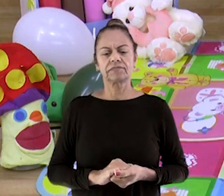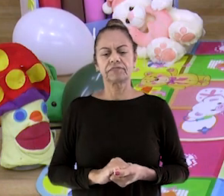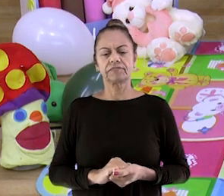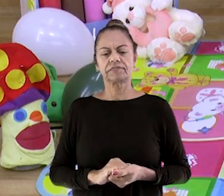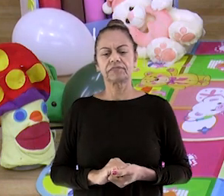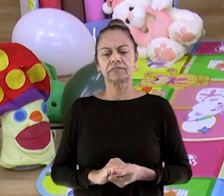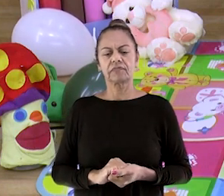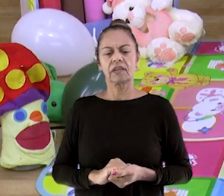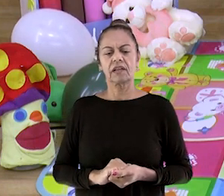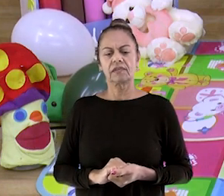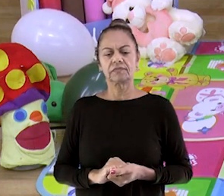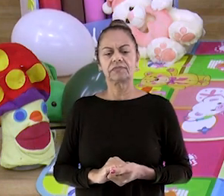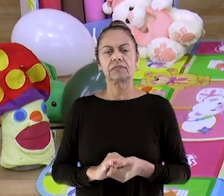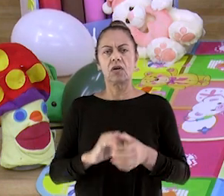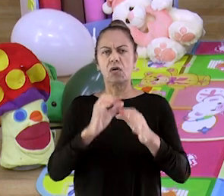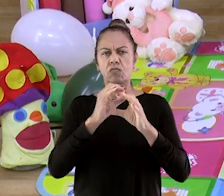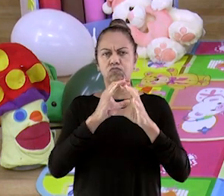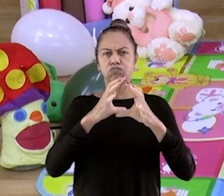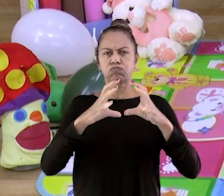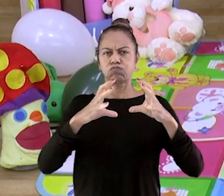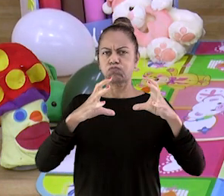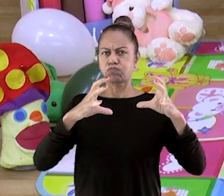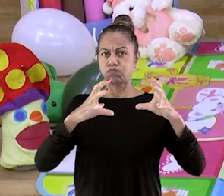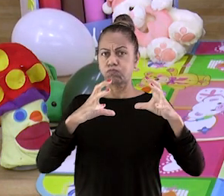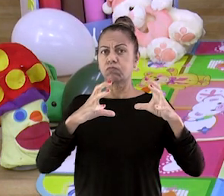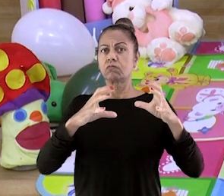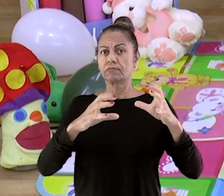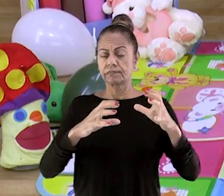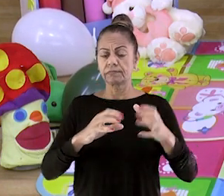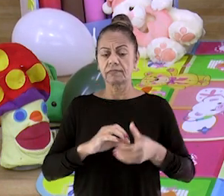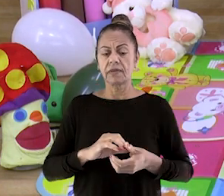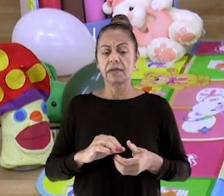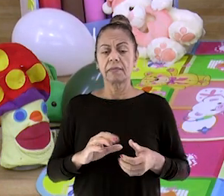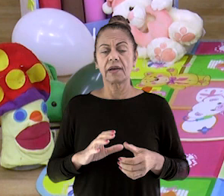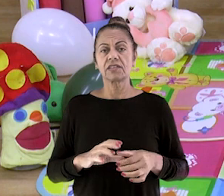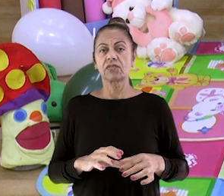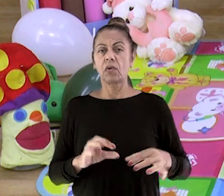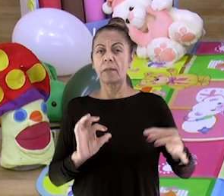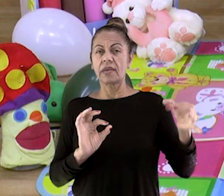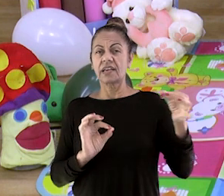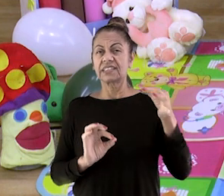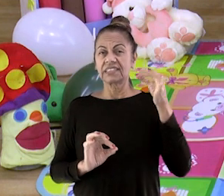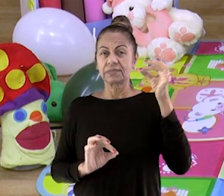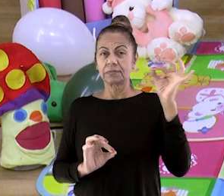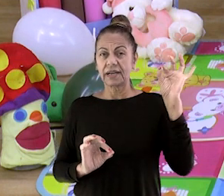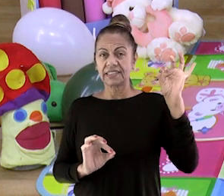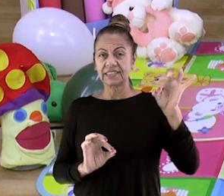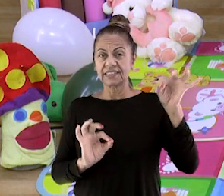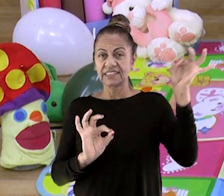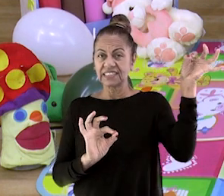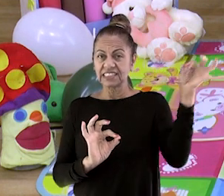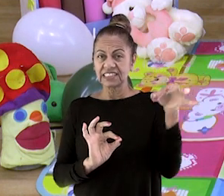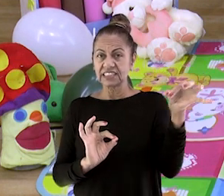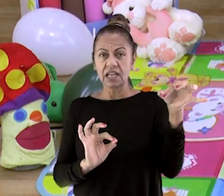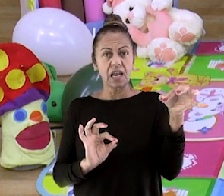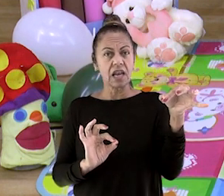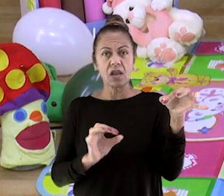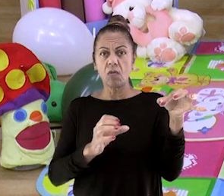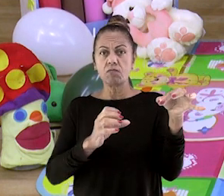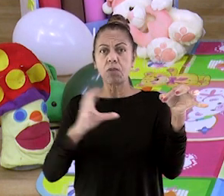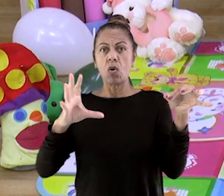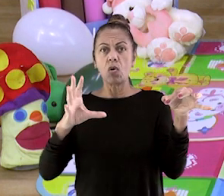bola de soprar eu tenho que ela está muito cheia vou pegar um palito de dente e